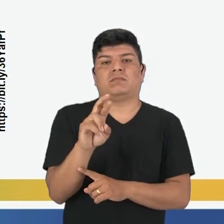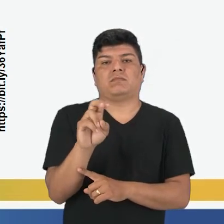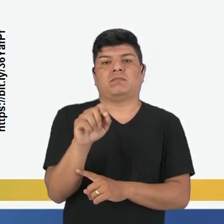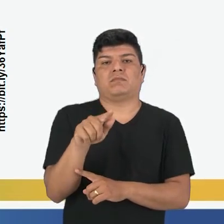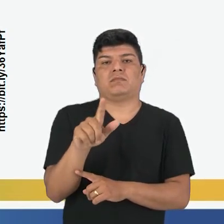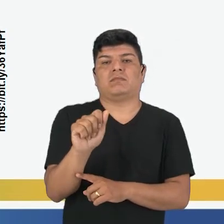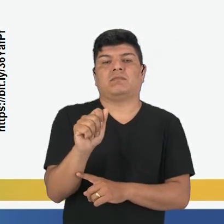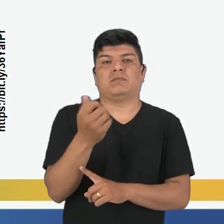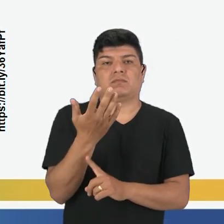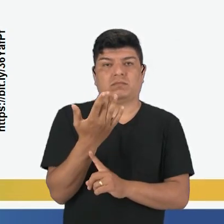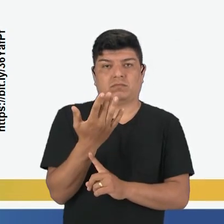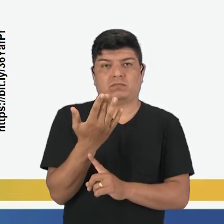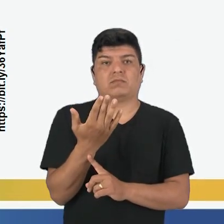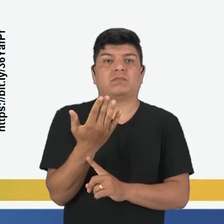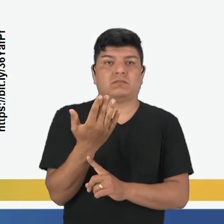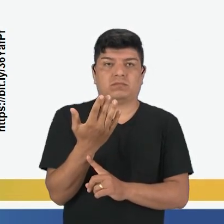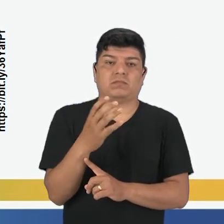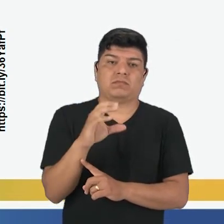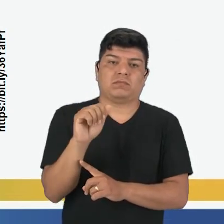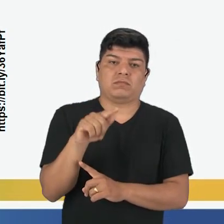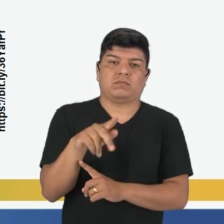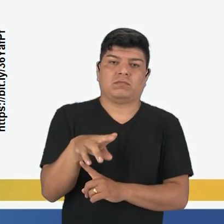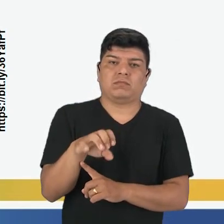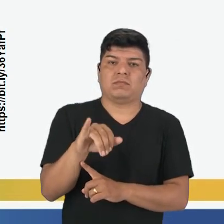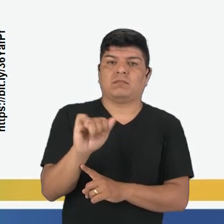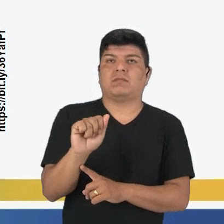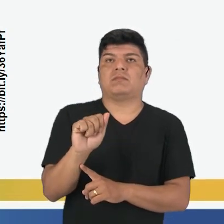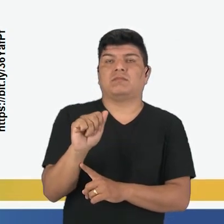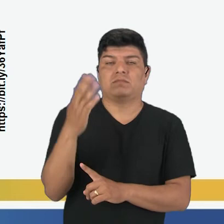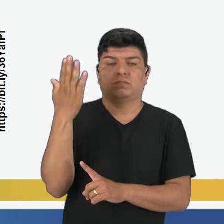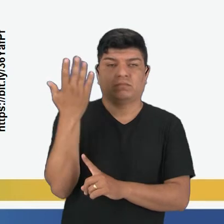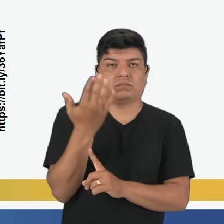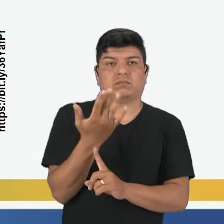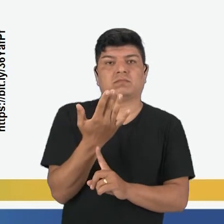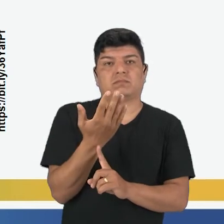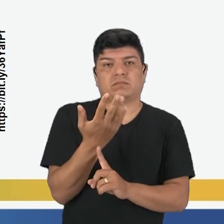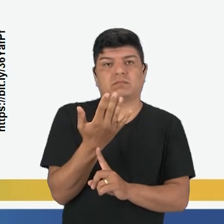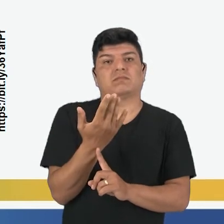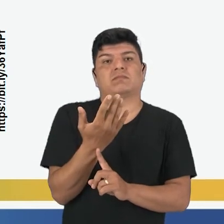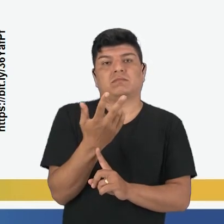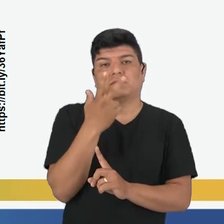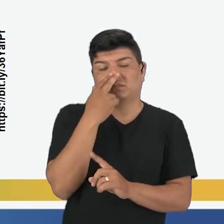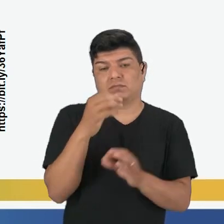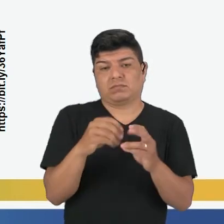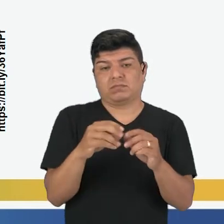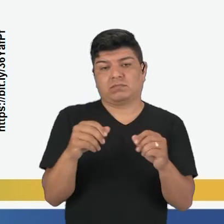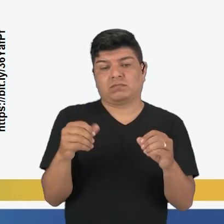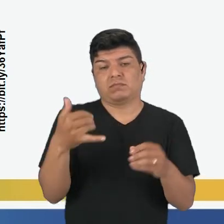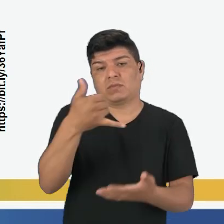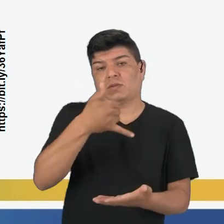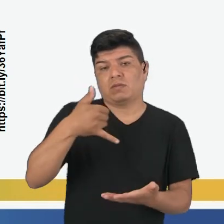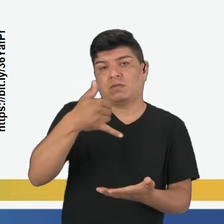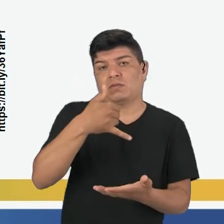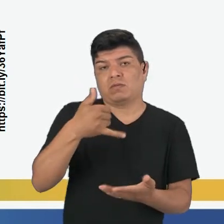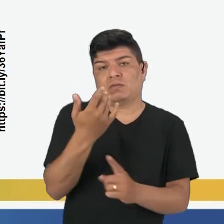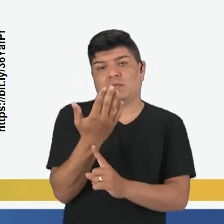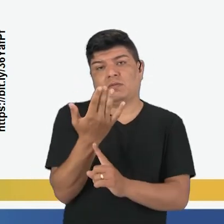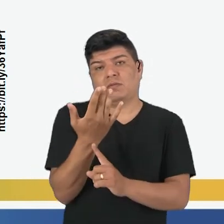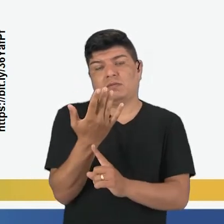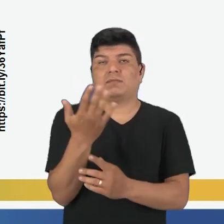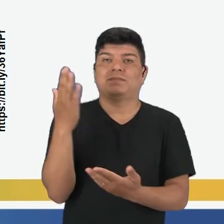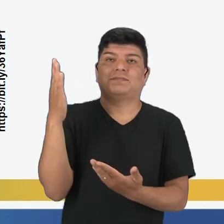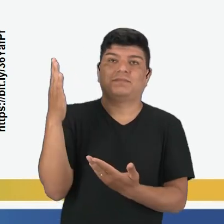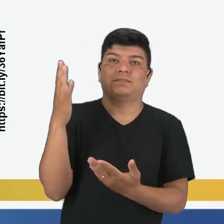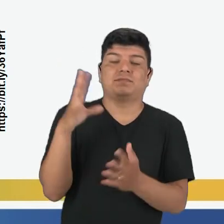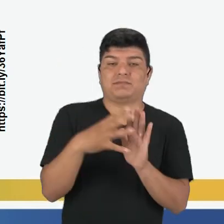uma lamparina, de uma candeia, né? Uma jarrinha ali feita de barro com óleo dentro, com uma chama. Olha,